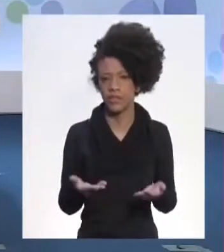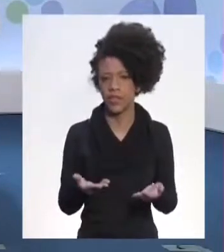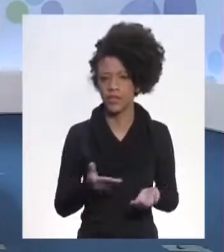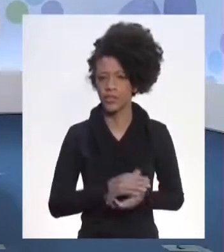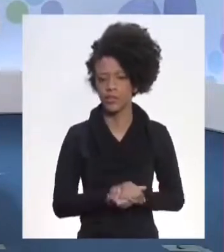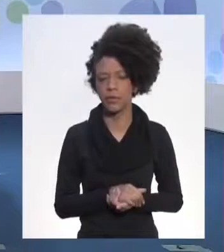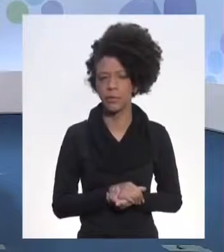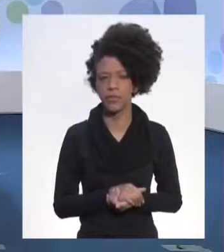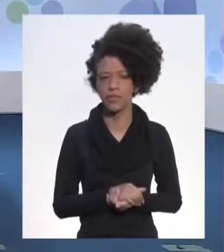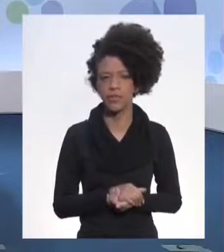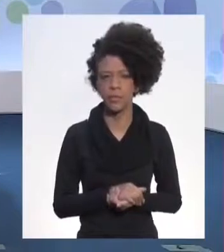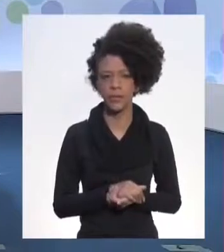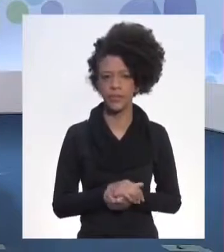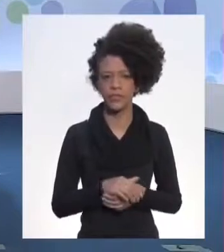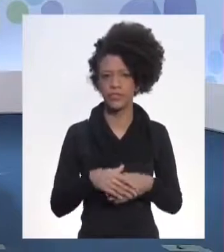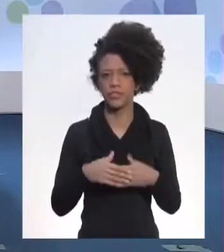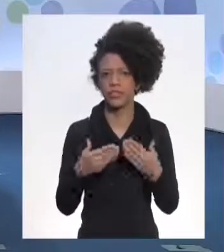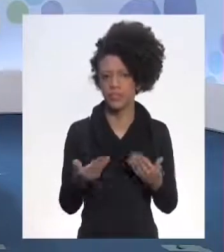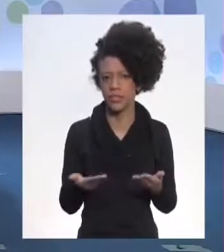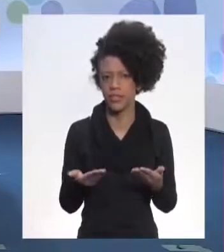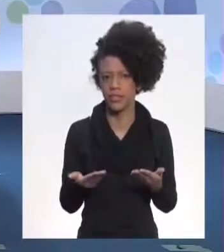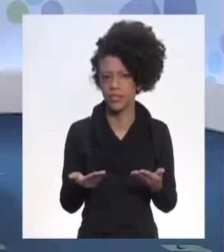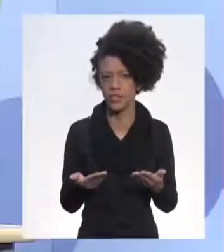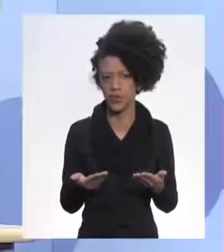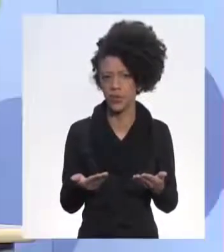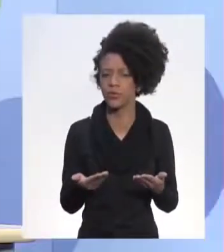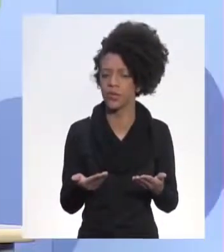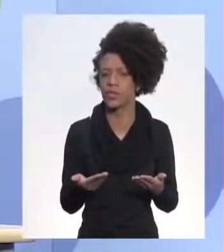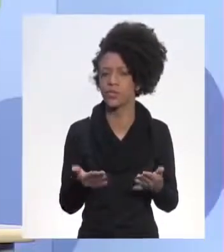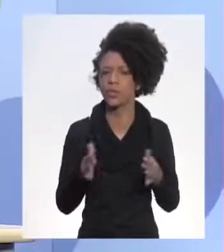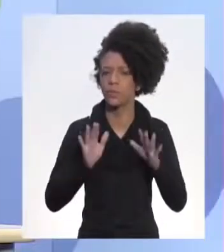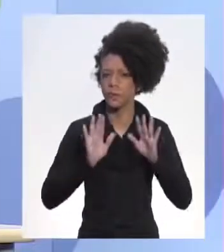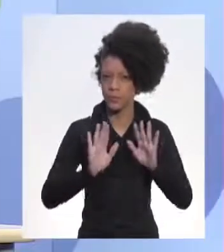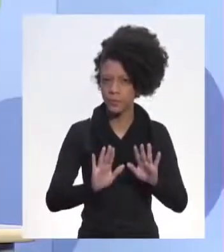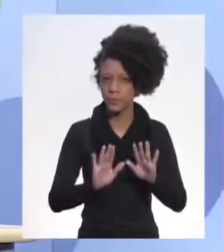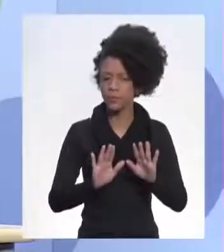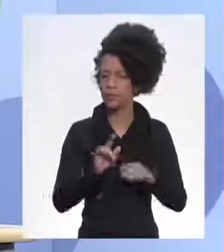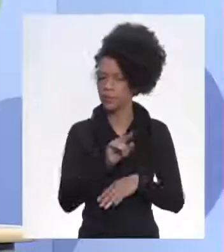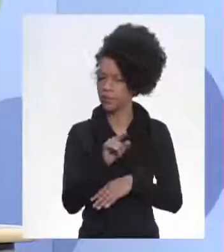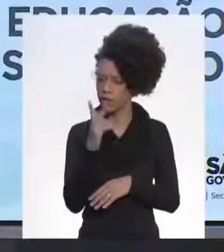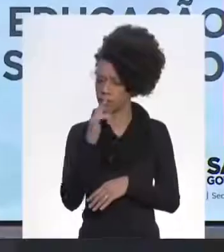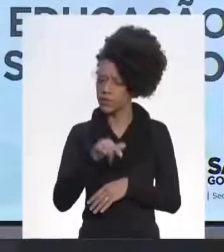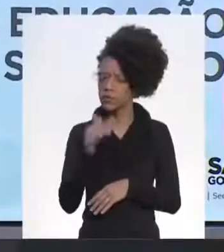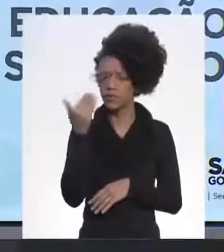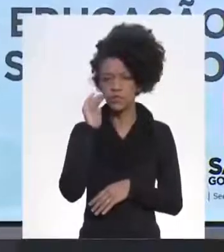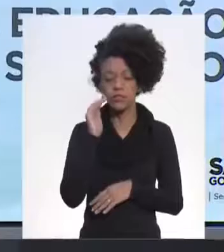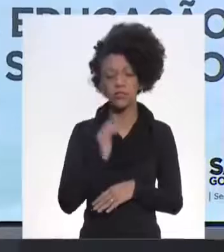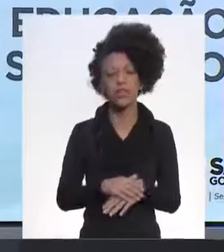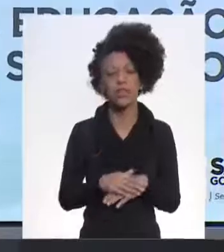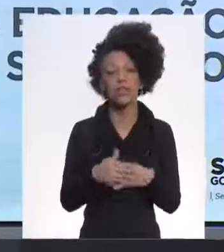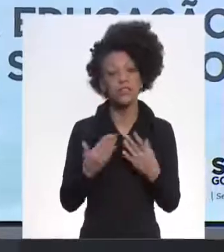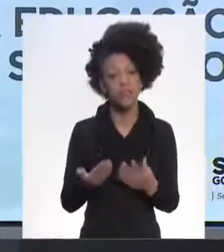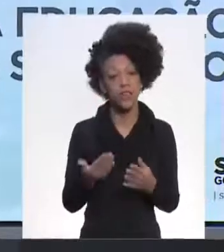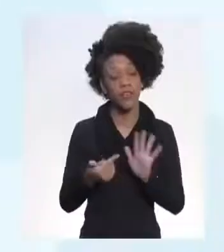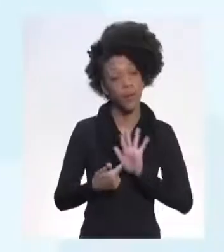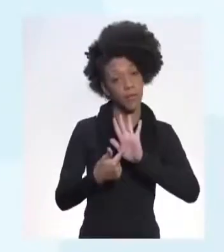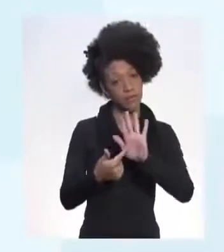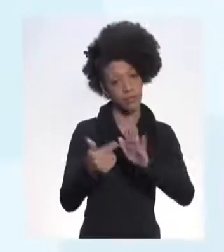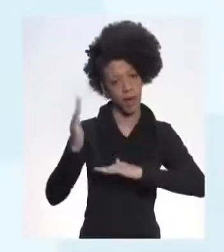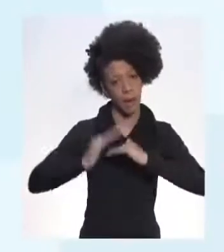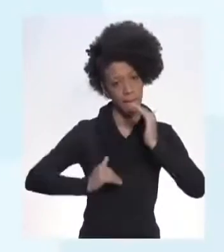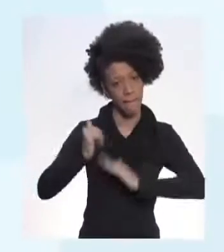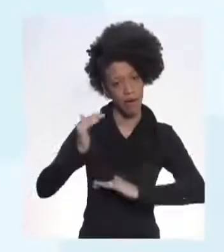mesmo. Nossa, foi um monte de maior nessa frase, ficou horrível. Mas eu acho que vocês entenderam. Então, vai aparecer para vocês a